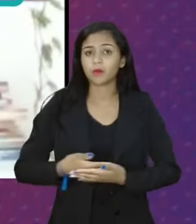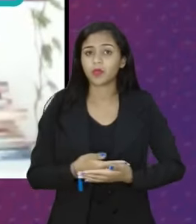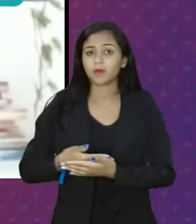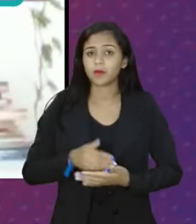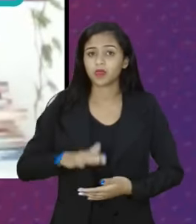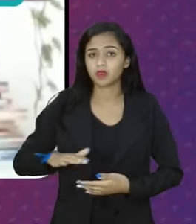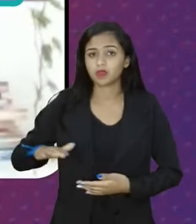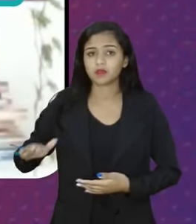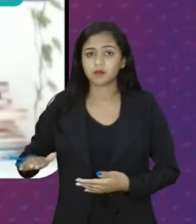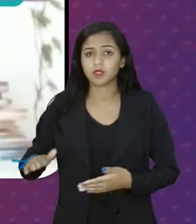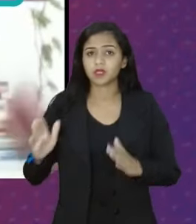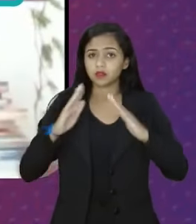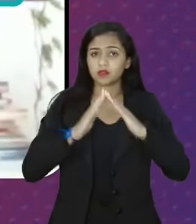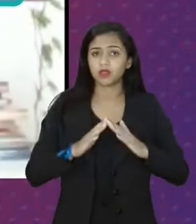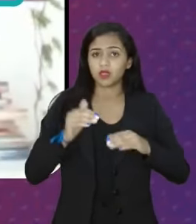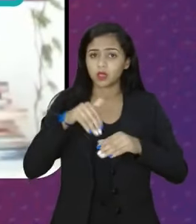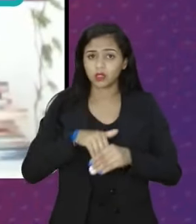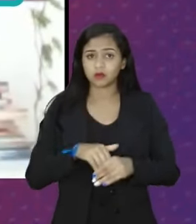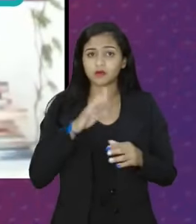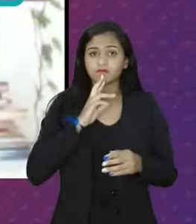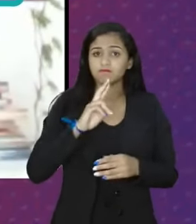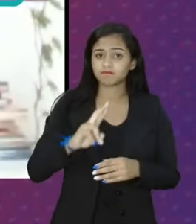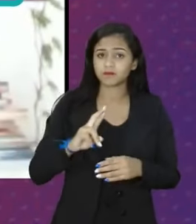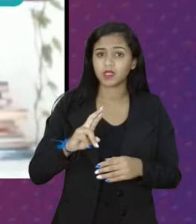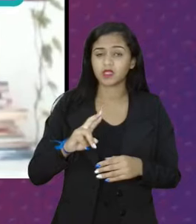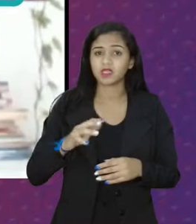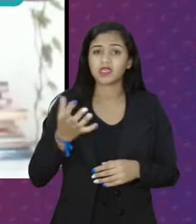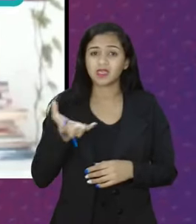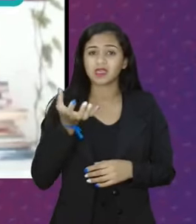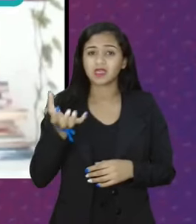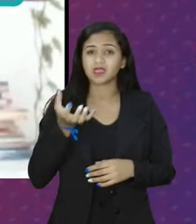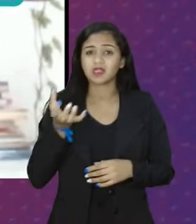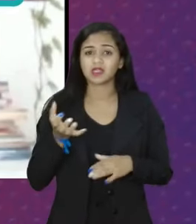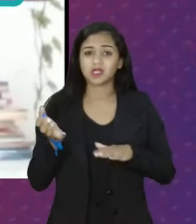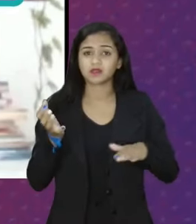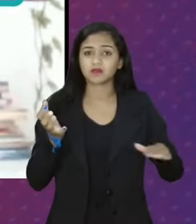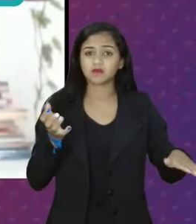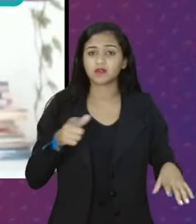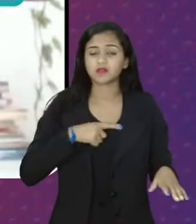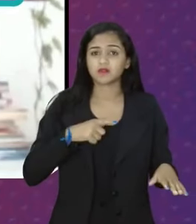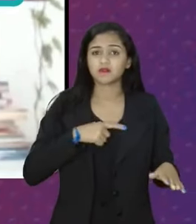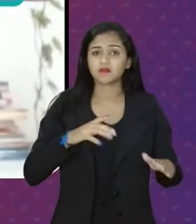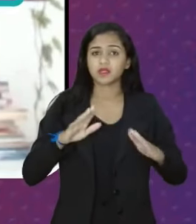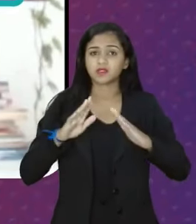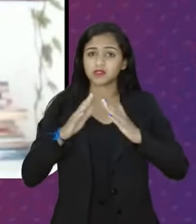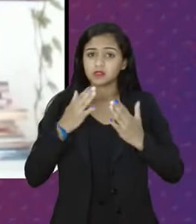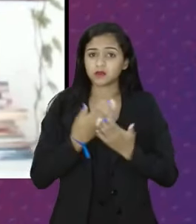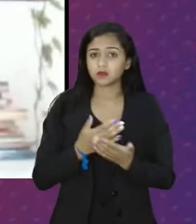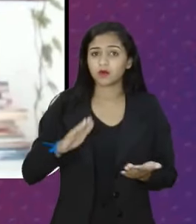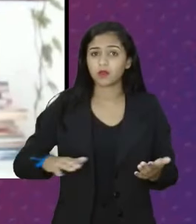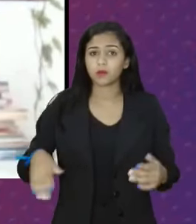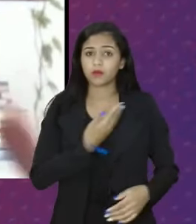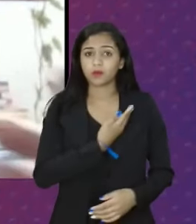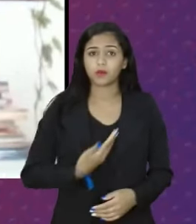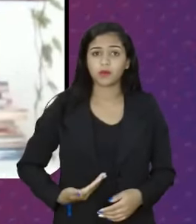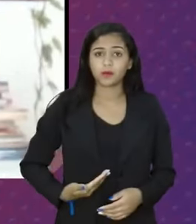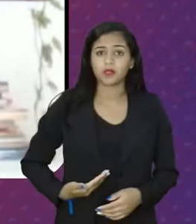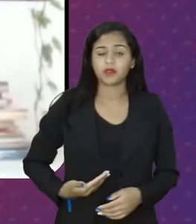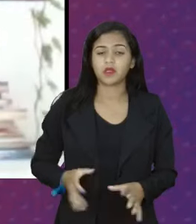crianças pequenas em casa, responderam que preferiam que seus filhos estivessem em creches públicas,